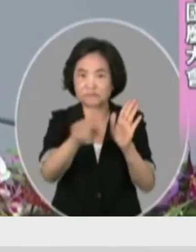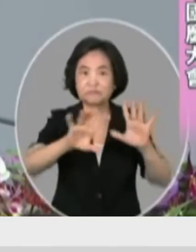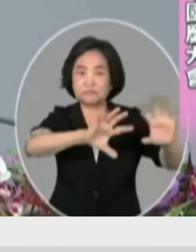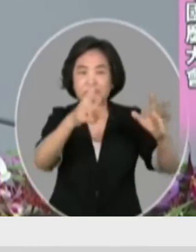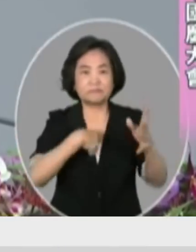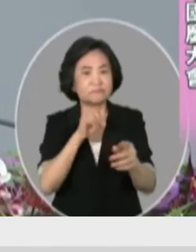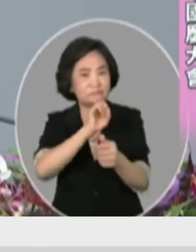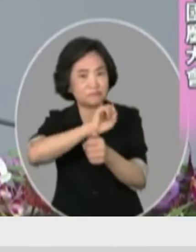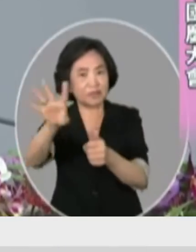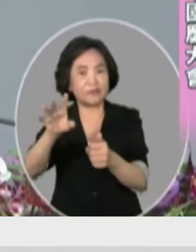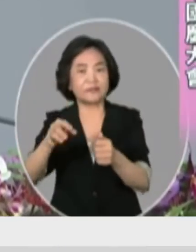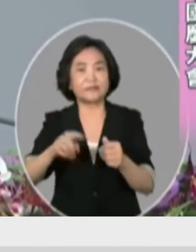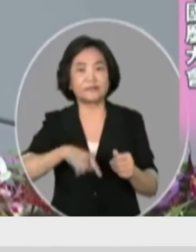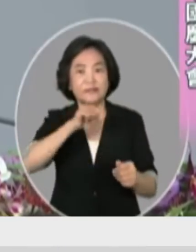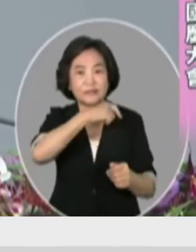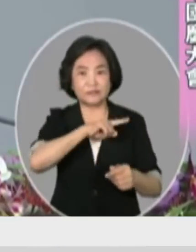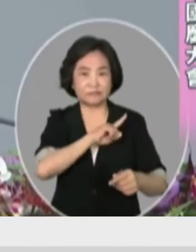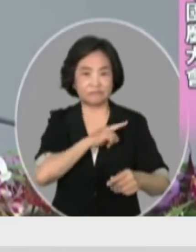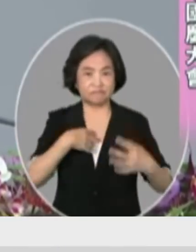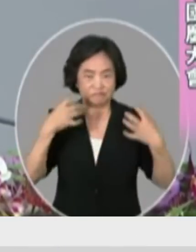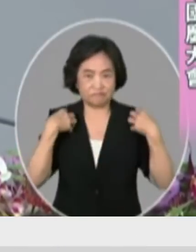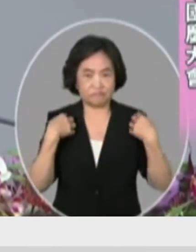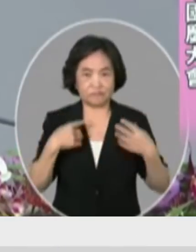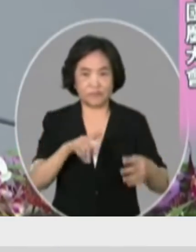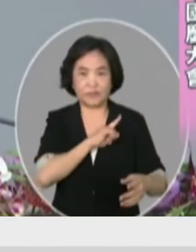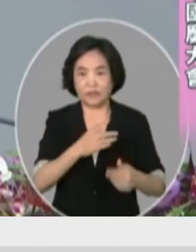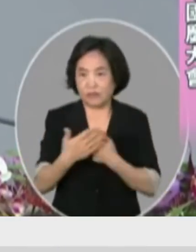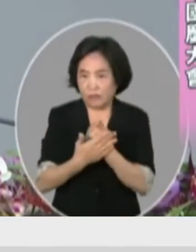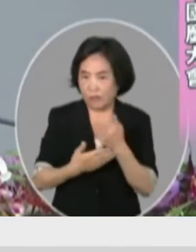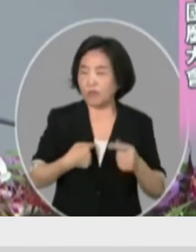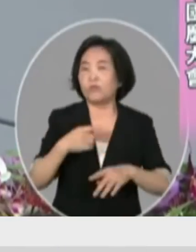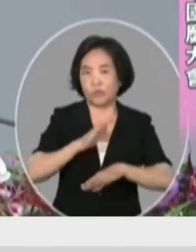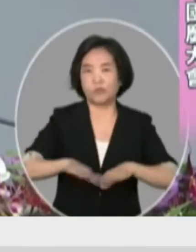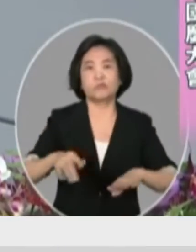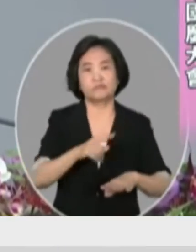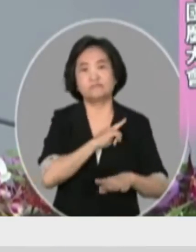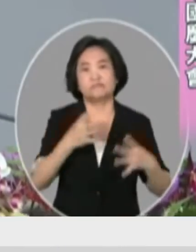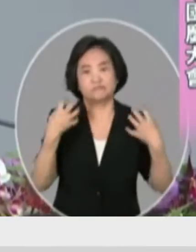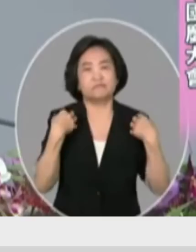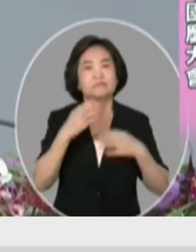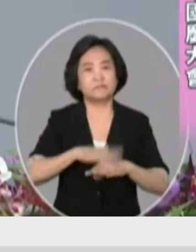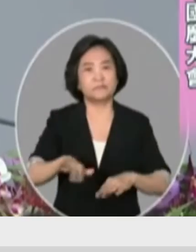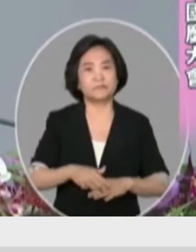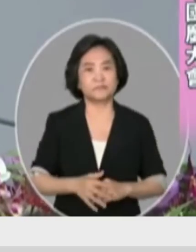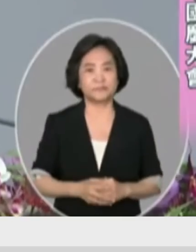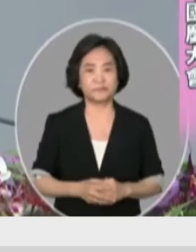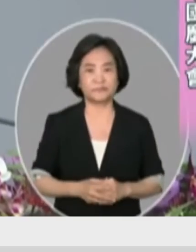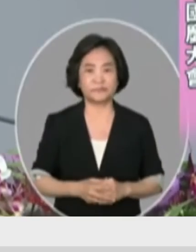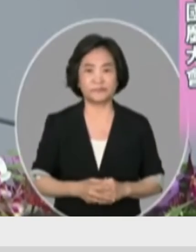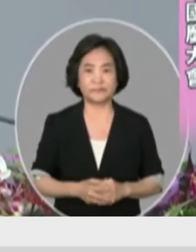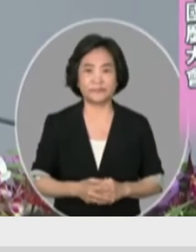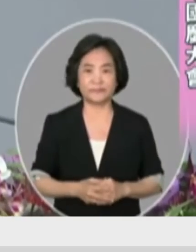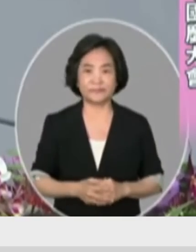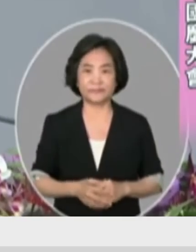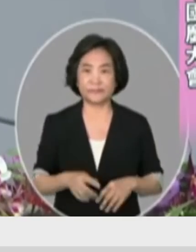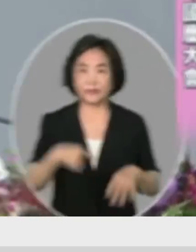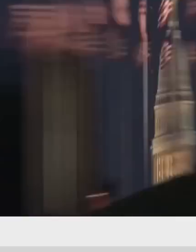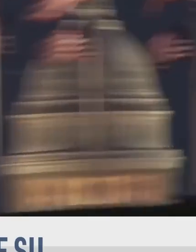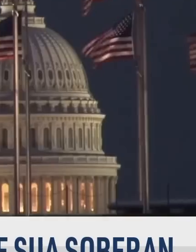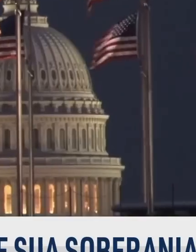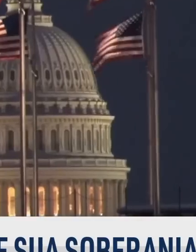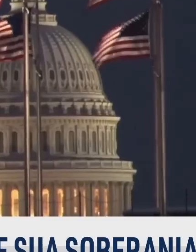ações para dizer ao mundo que tá aí o assumirá responsabilidade de autodefesa não vamos tentar e esperar que nosso destino seja